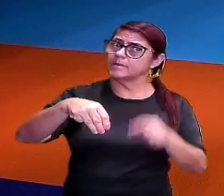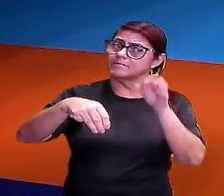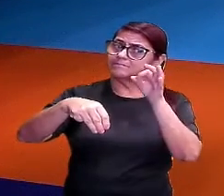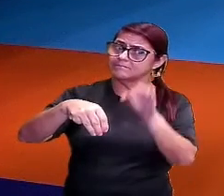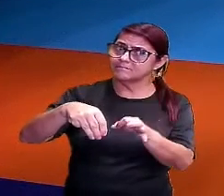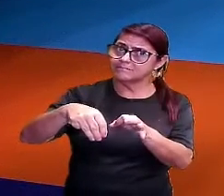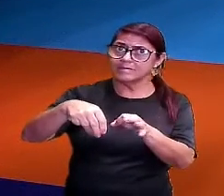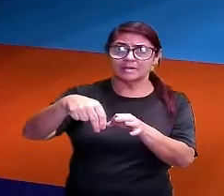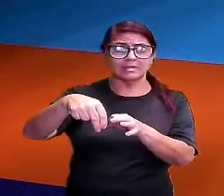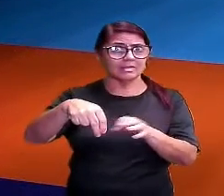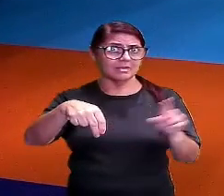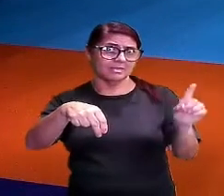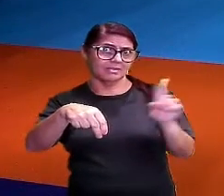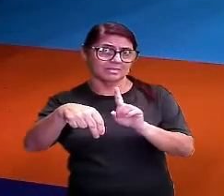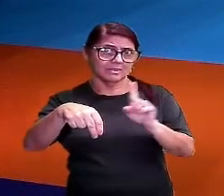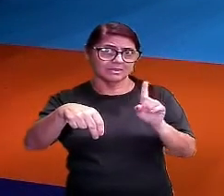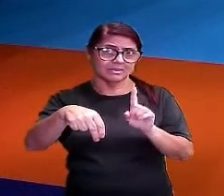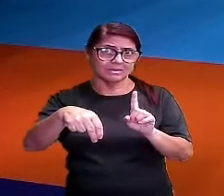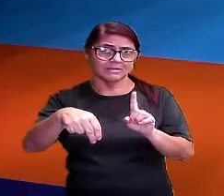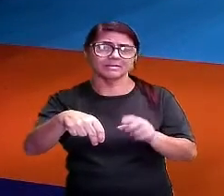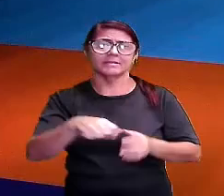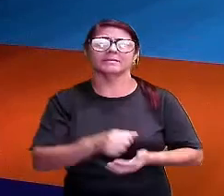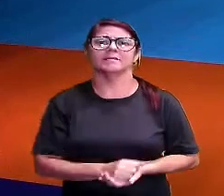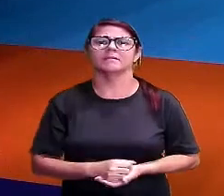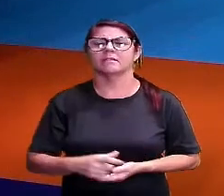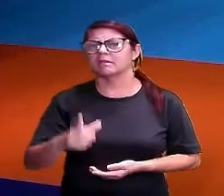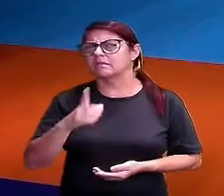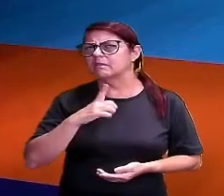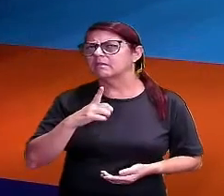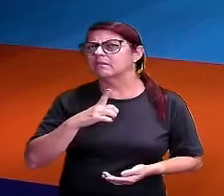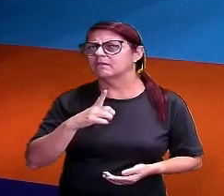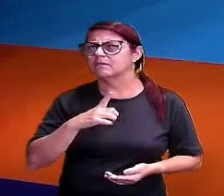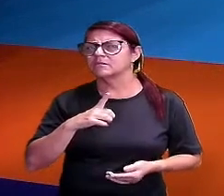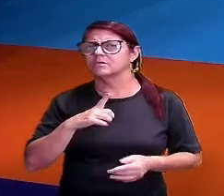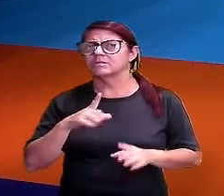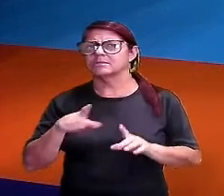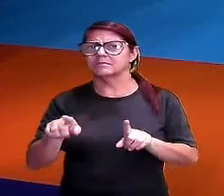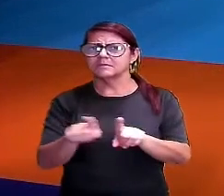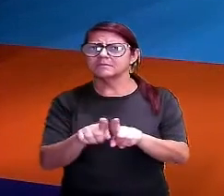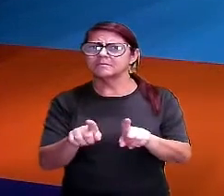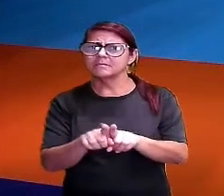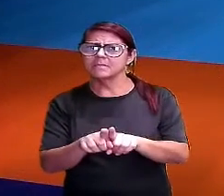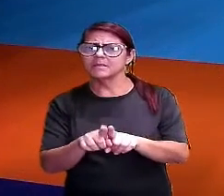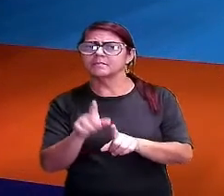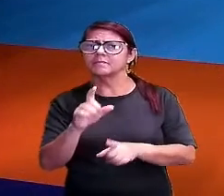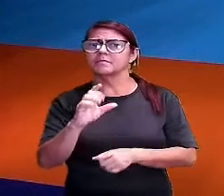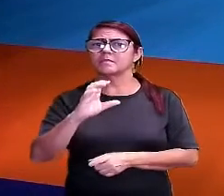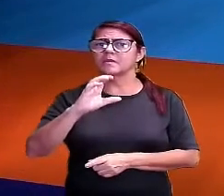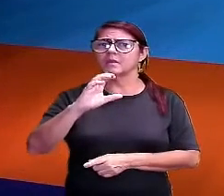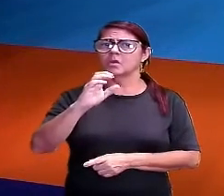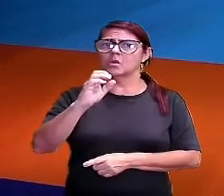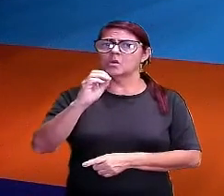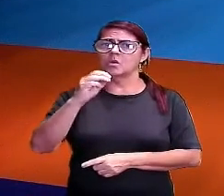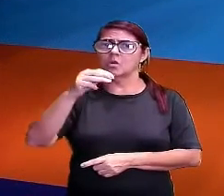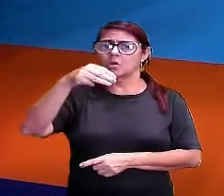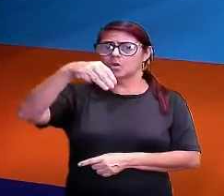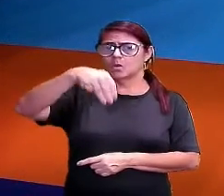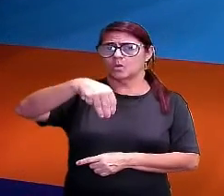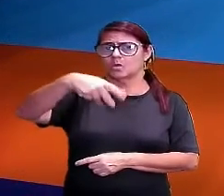letrinha N. Temos também essa mesma regra na palavra